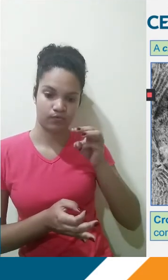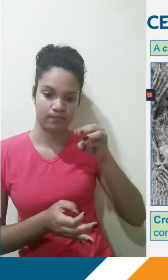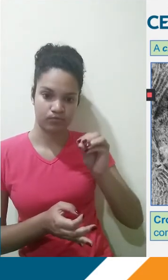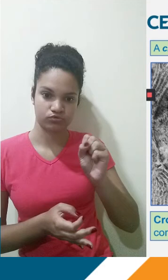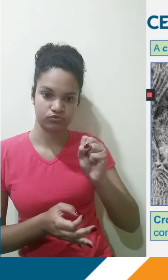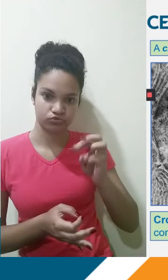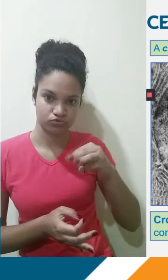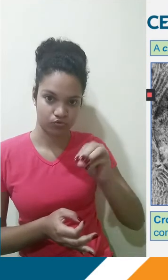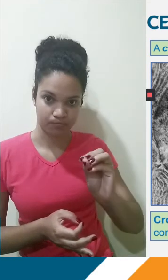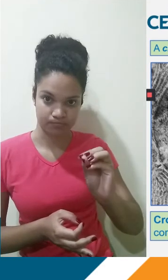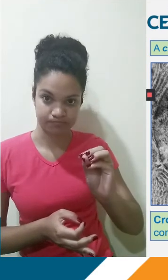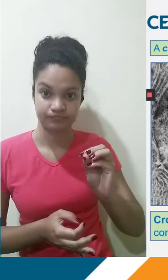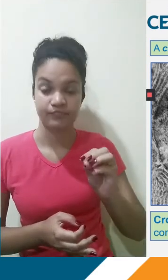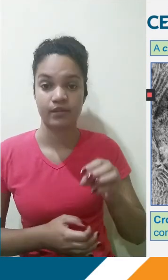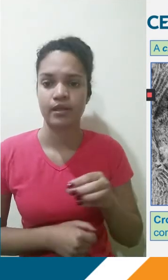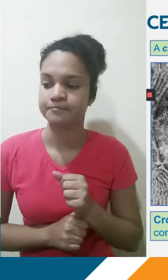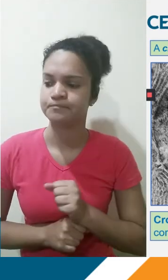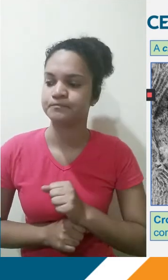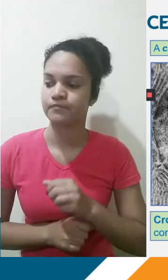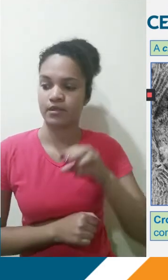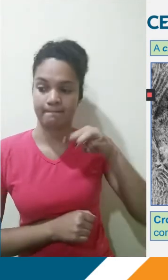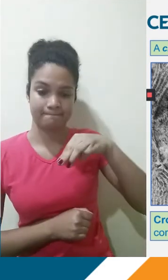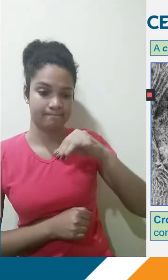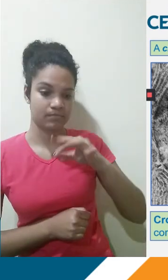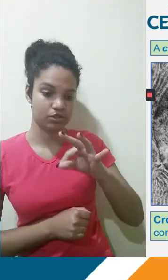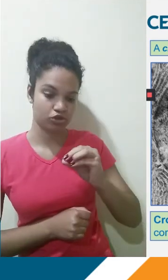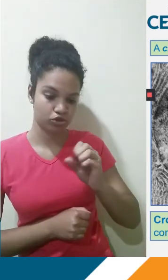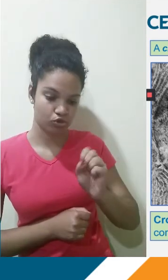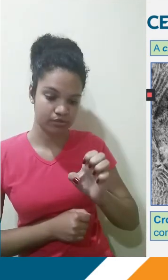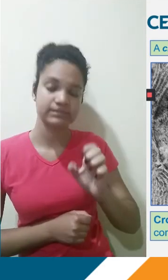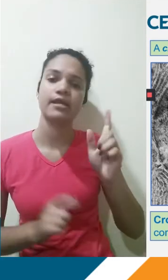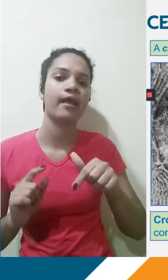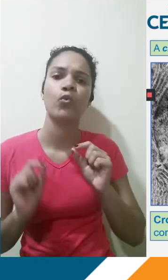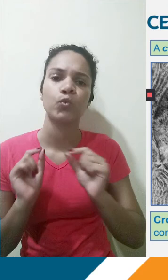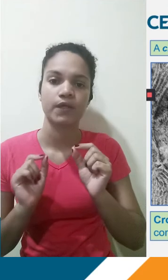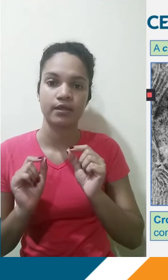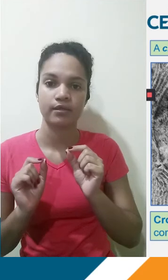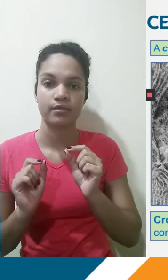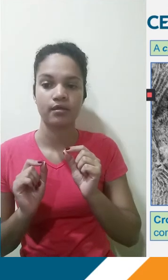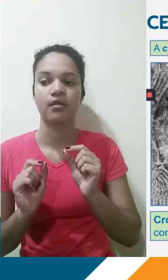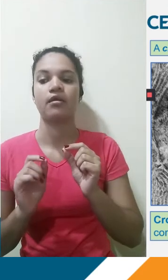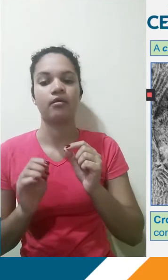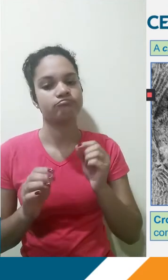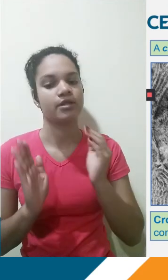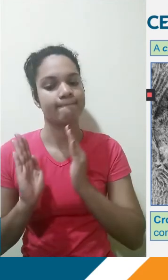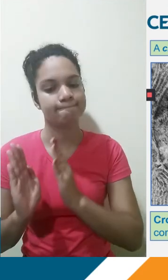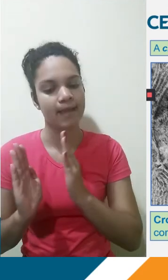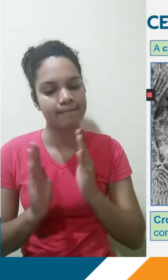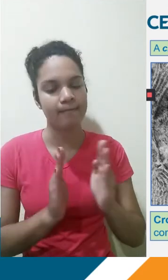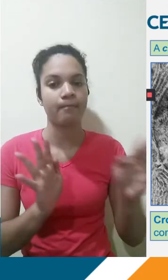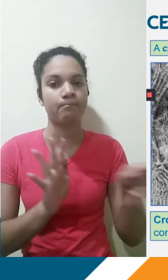Intérfase e mitose são etapas do chamado ciclo celular. Nós vamos também perceber que